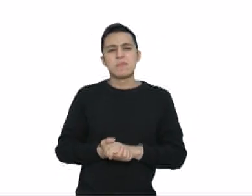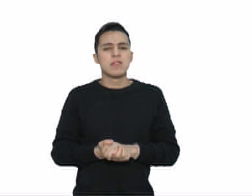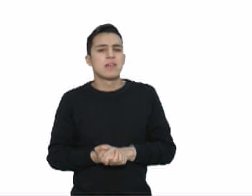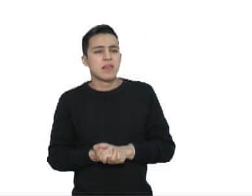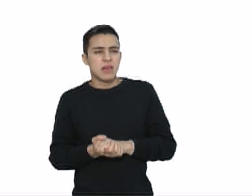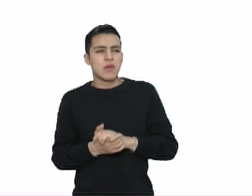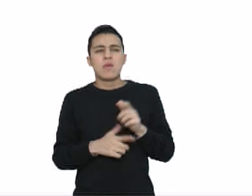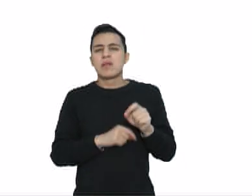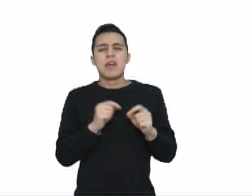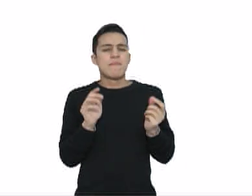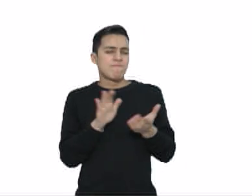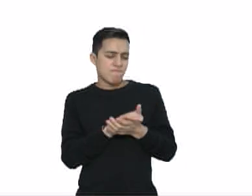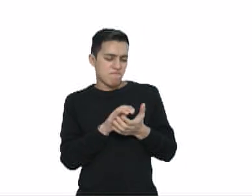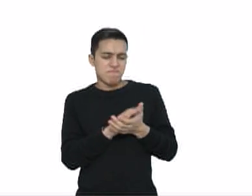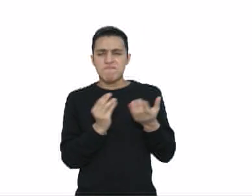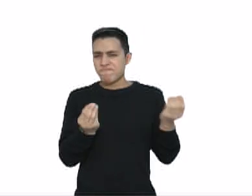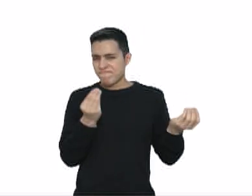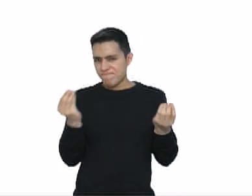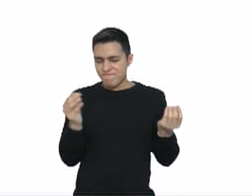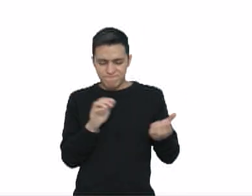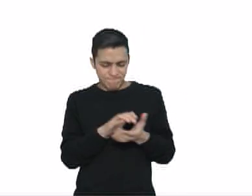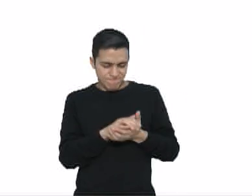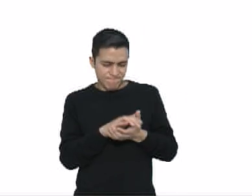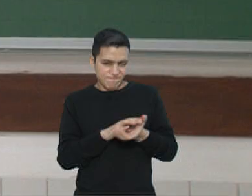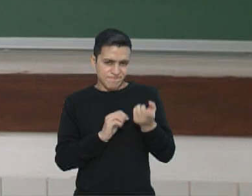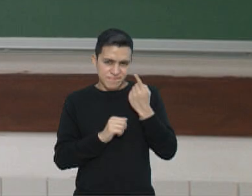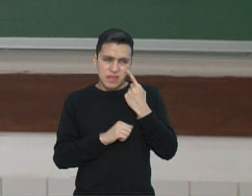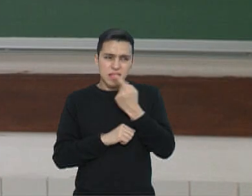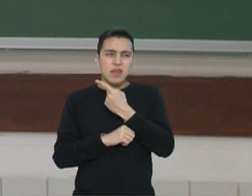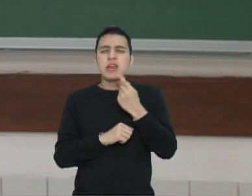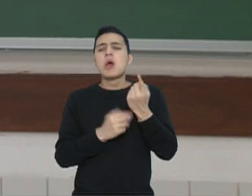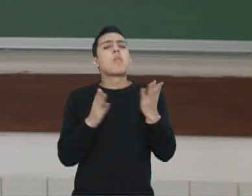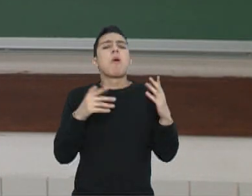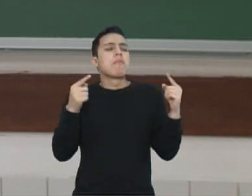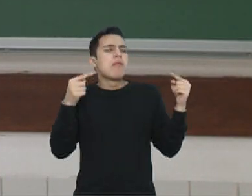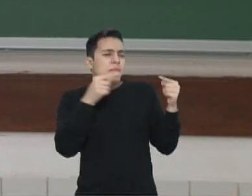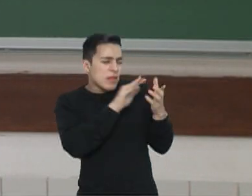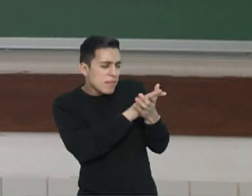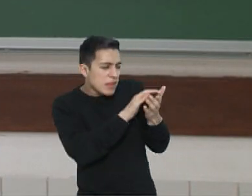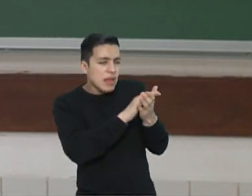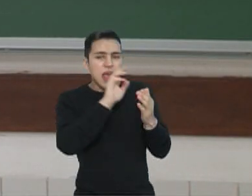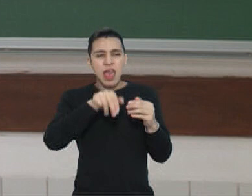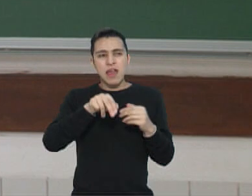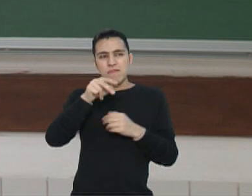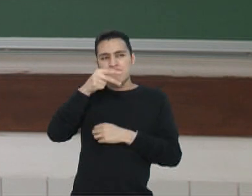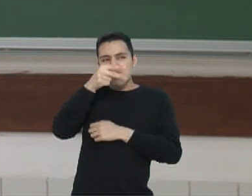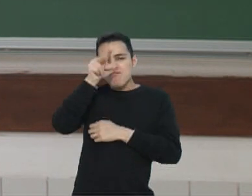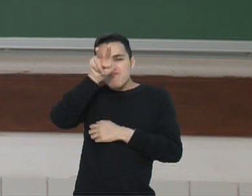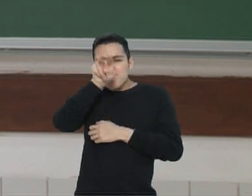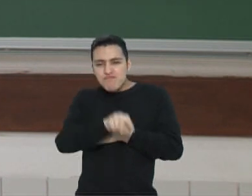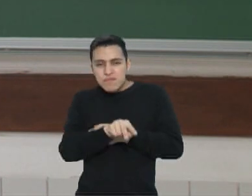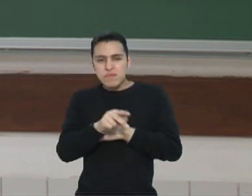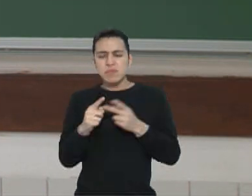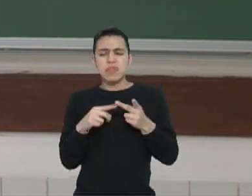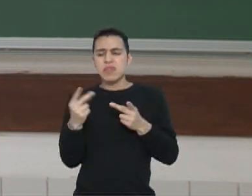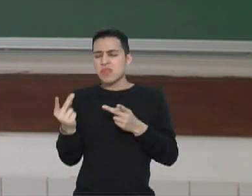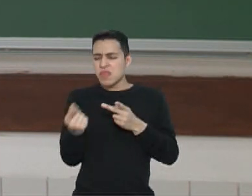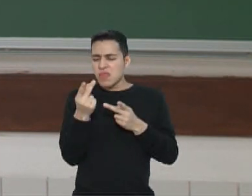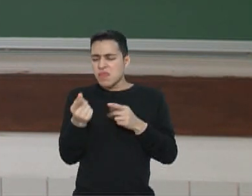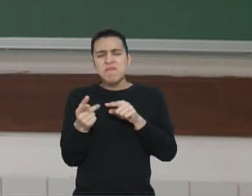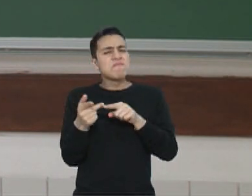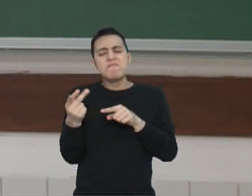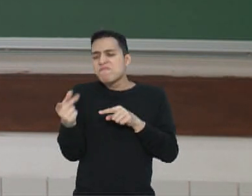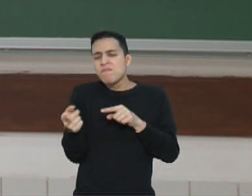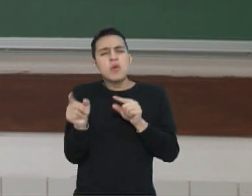exemplo, bater palmas. Eu coloquei como símbolo as 2 barras. Estalar dos dedos, eu coloquei